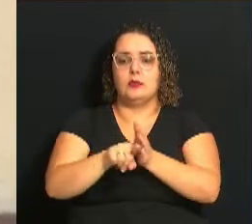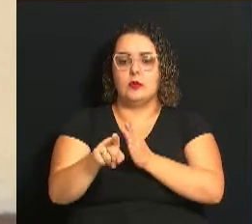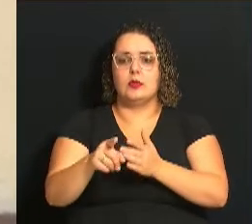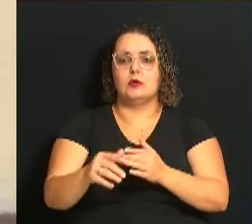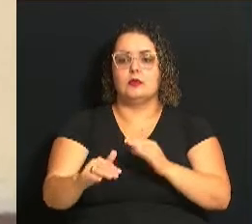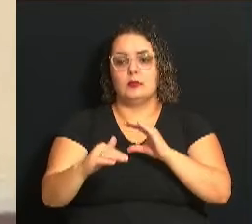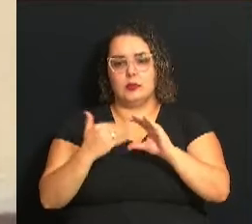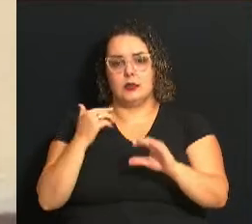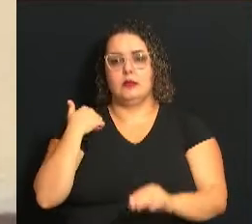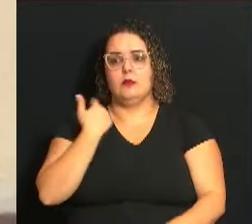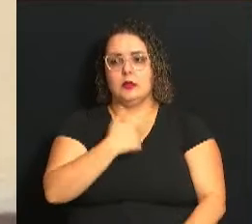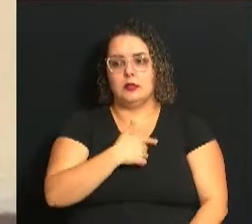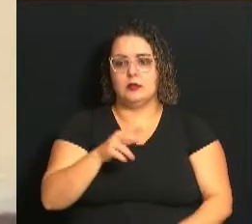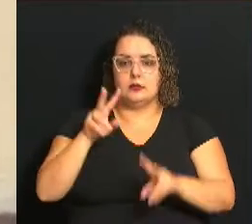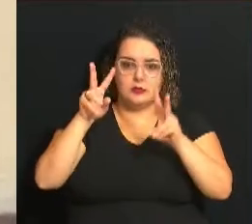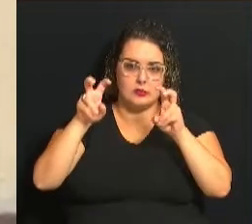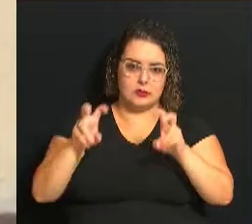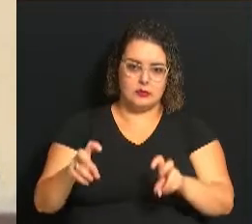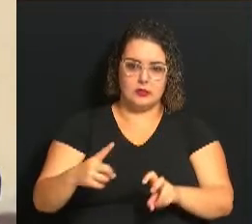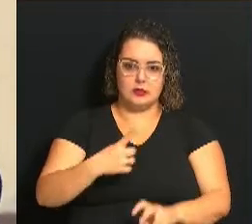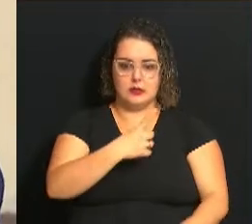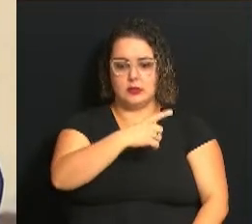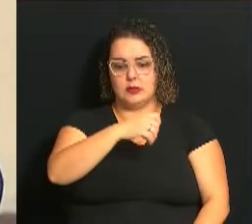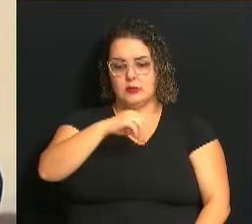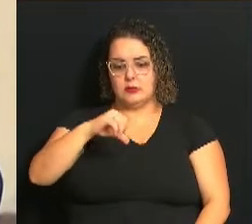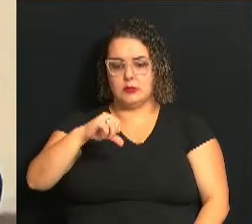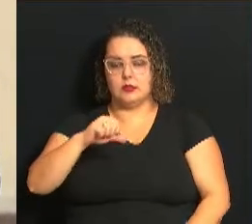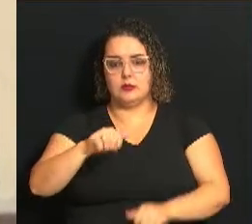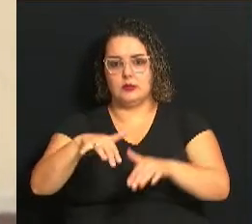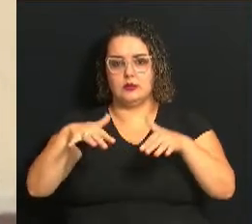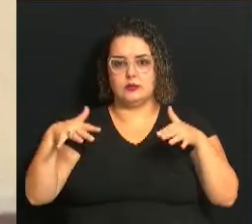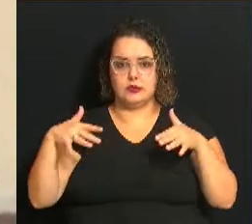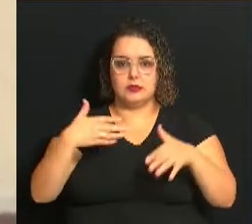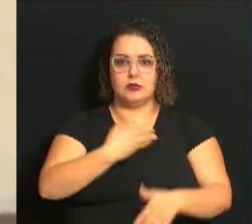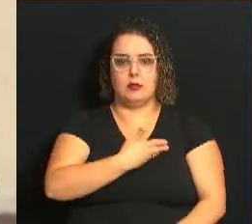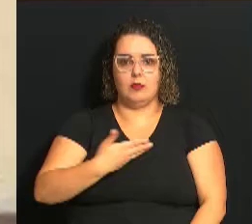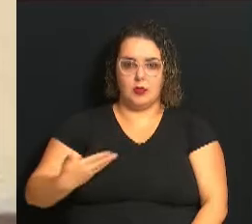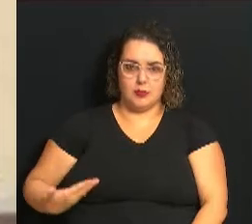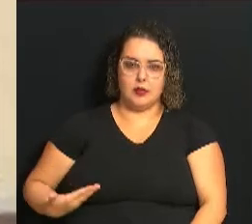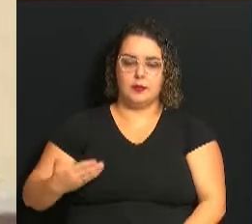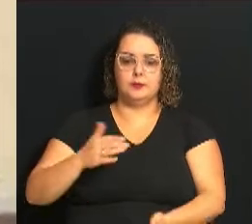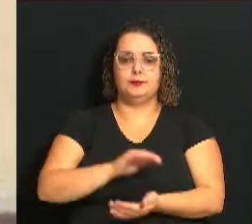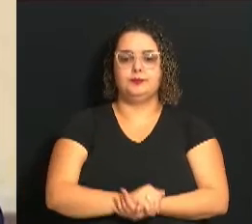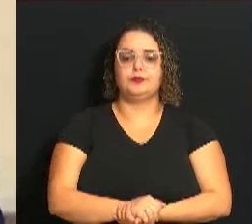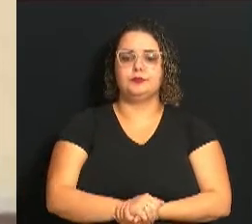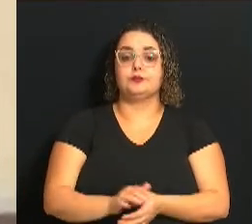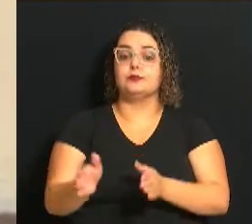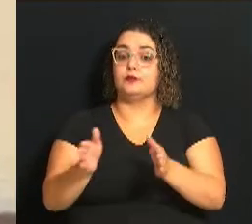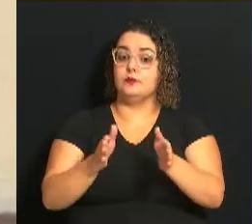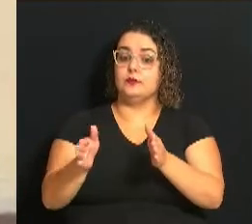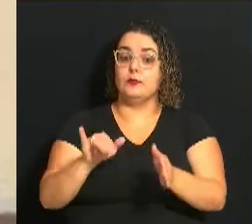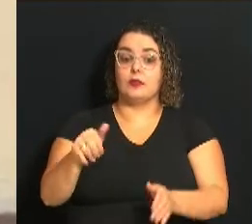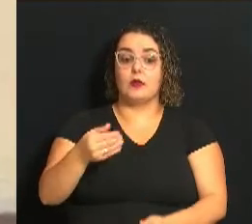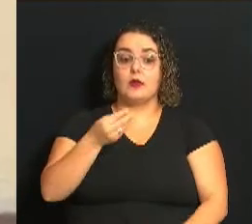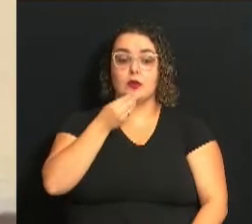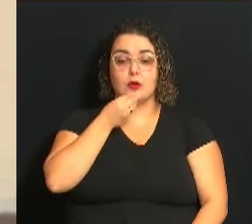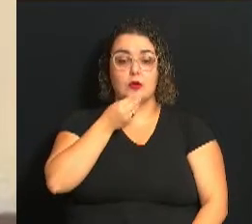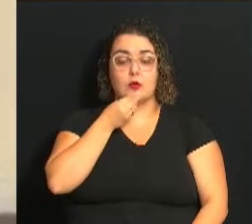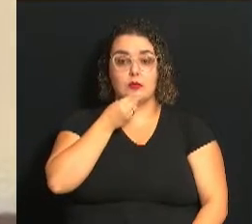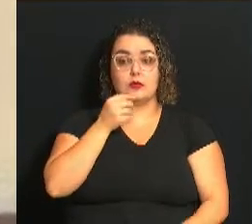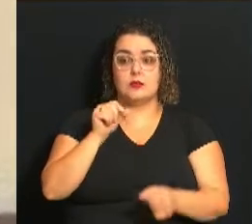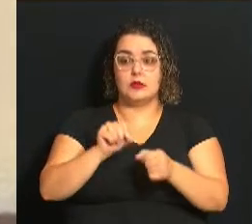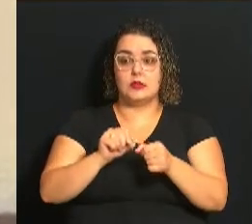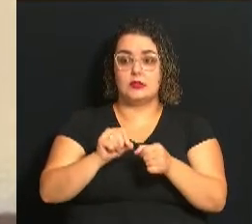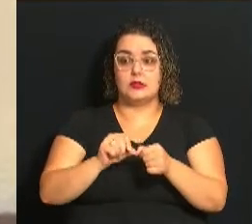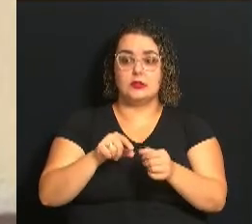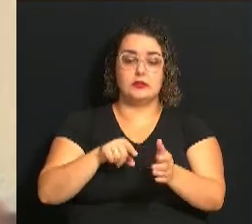tema da 19ª audiência pública. Então, a gente aqui, em momento oportuno, estaremos fazendo.